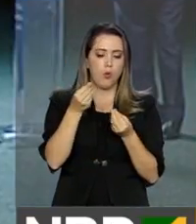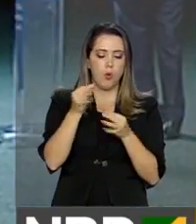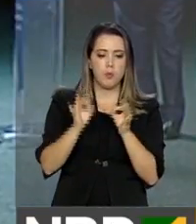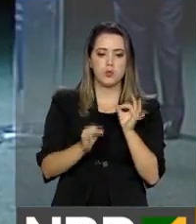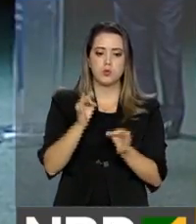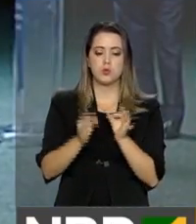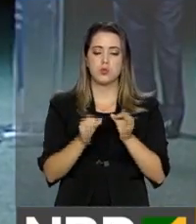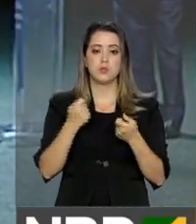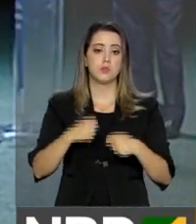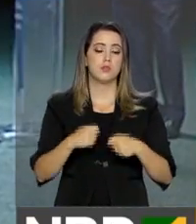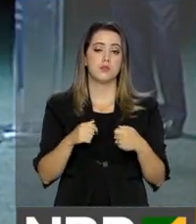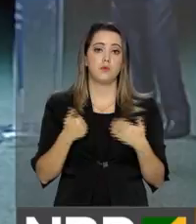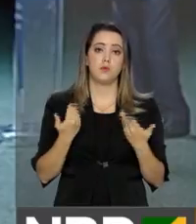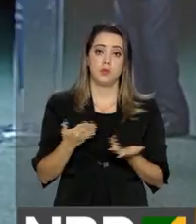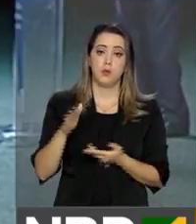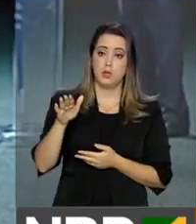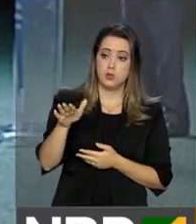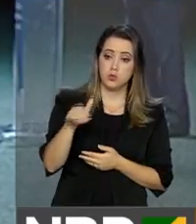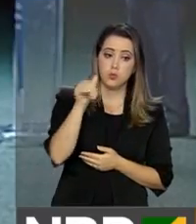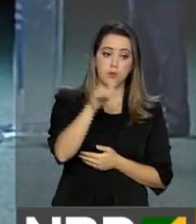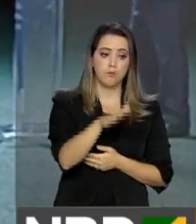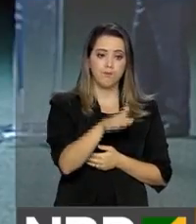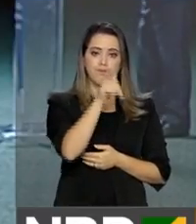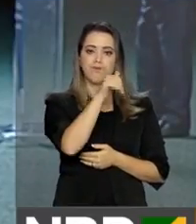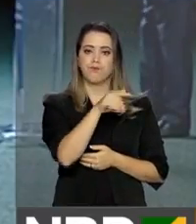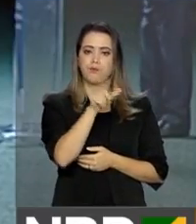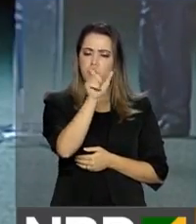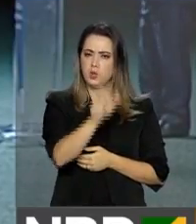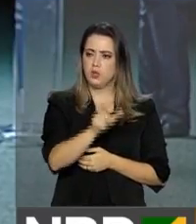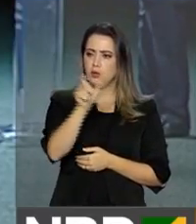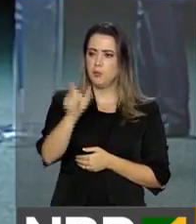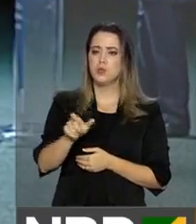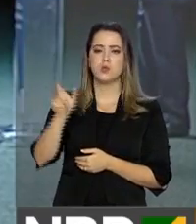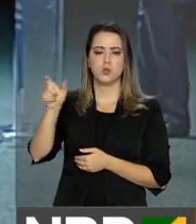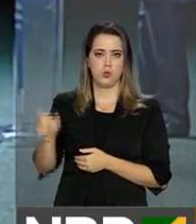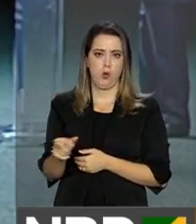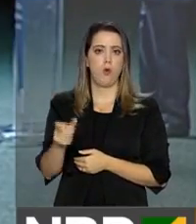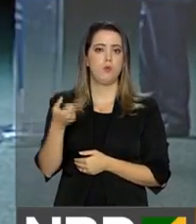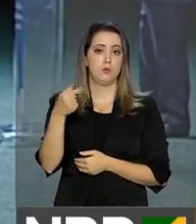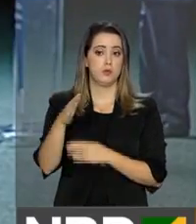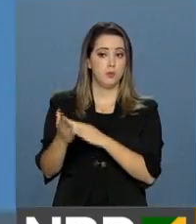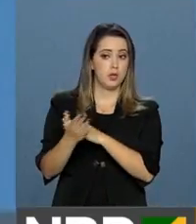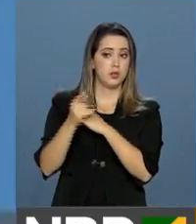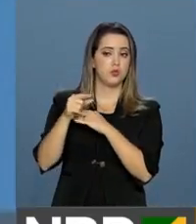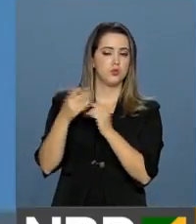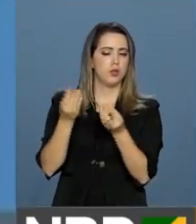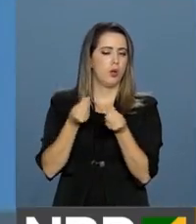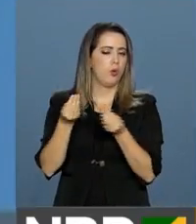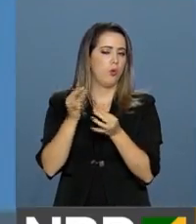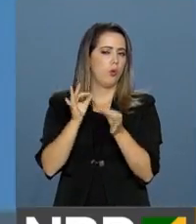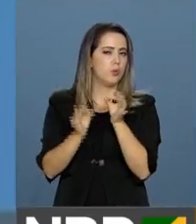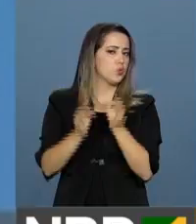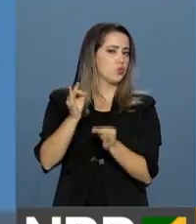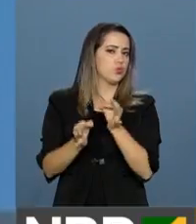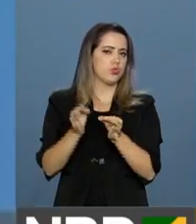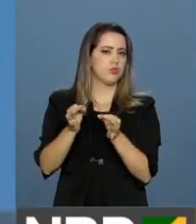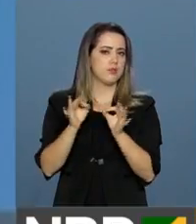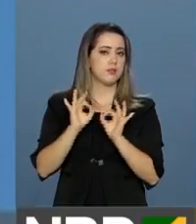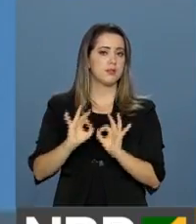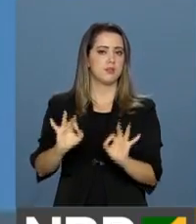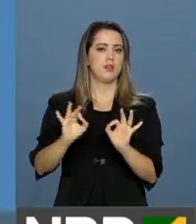então por isso que ele era chamado para ajudar exatamente a administrar a tarde a